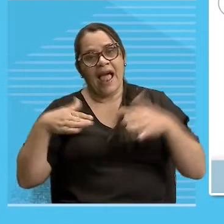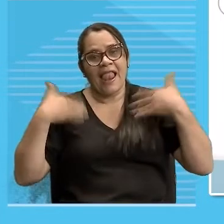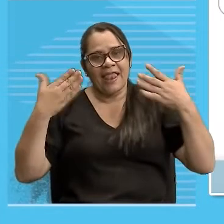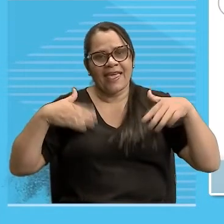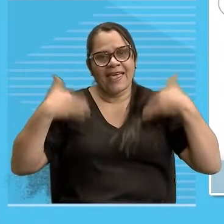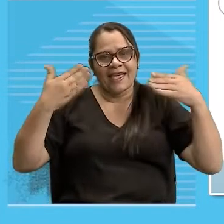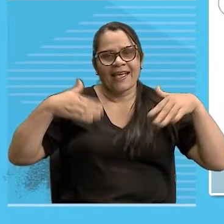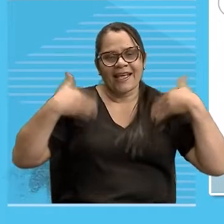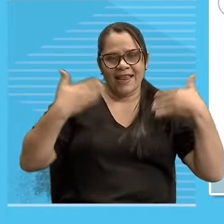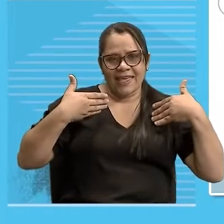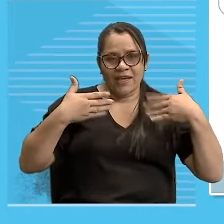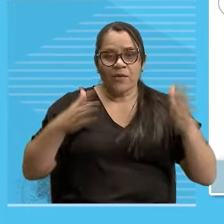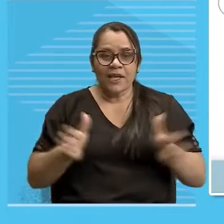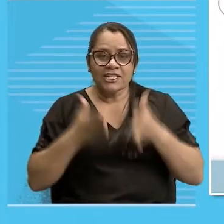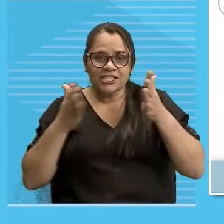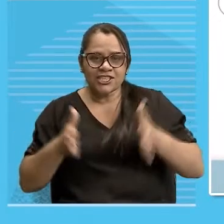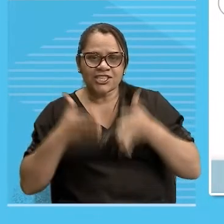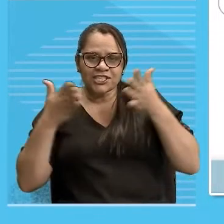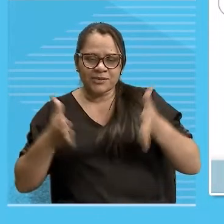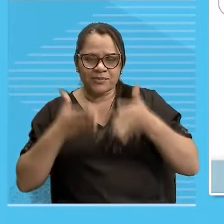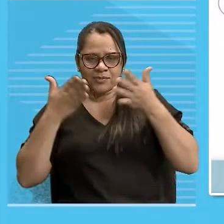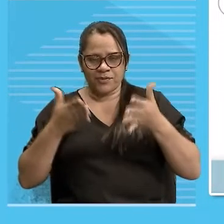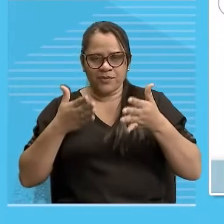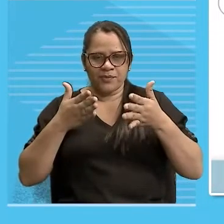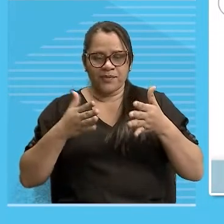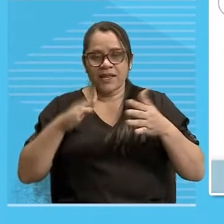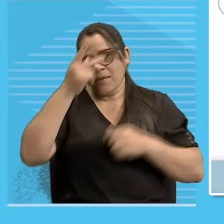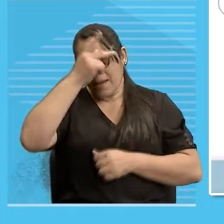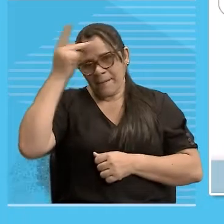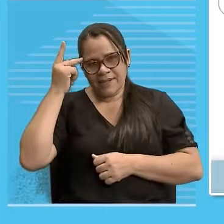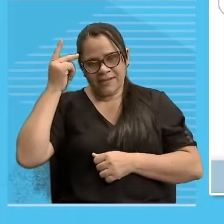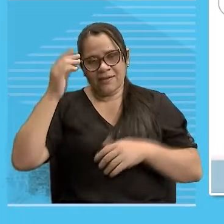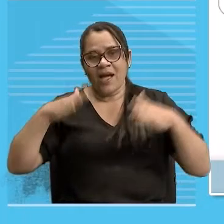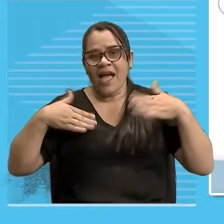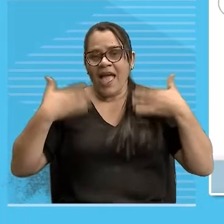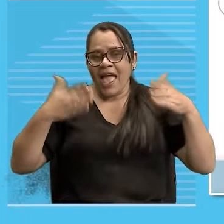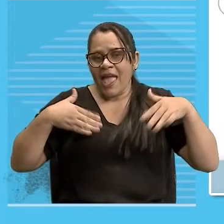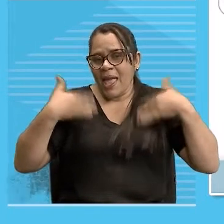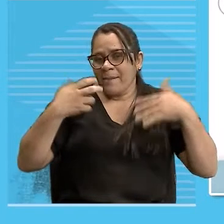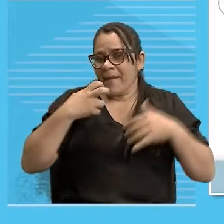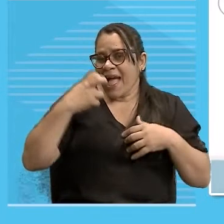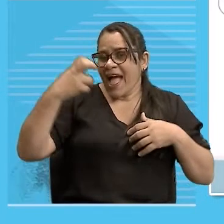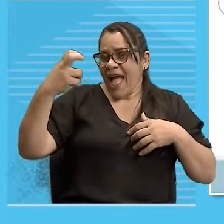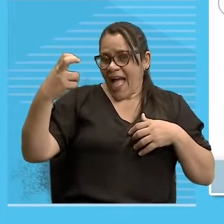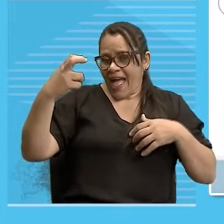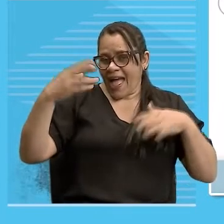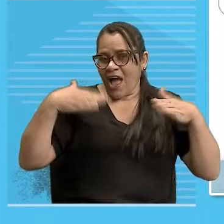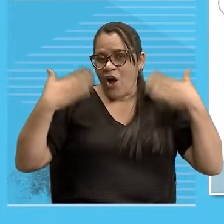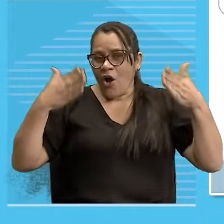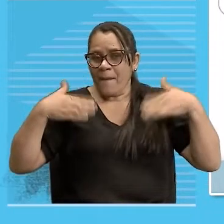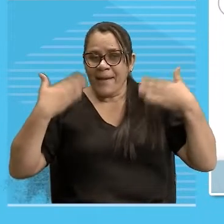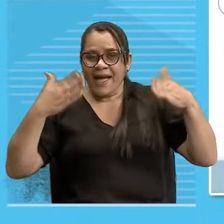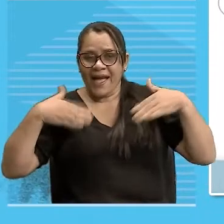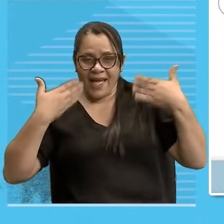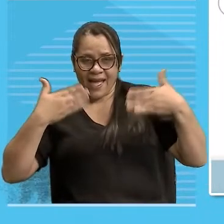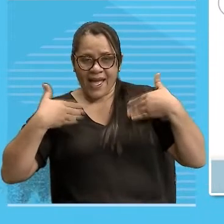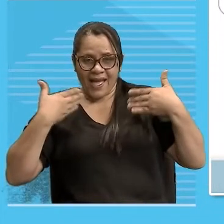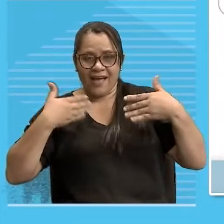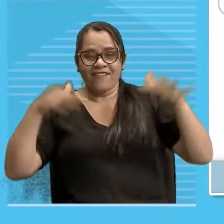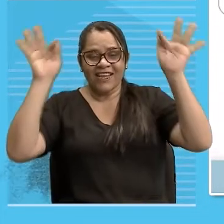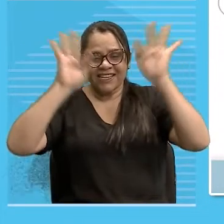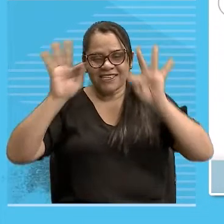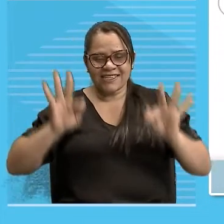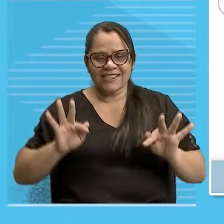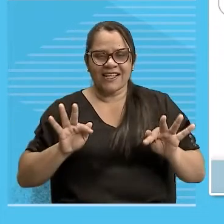empolgação total aí, viu? Quer dizer que você deu uma puxada nesse A na hora da fala. Eba! Oba!